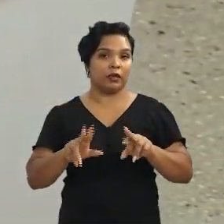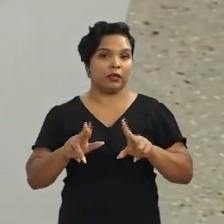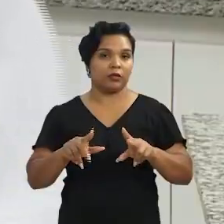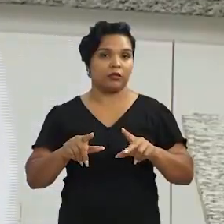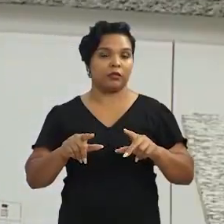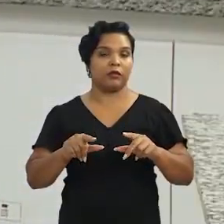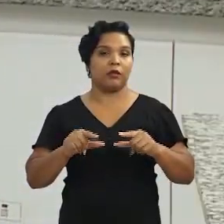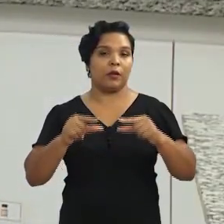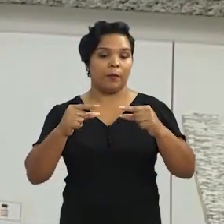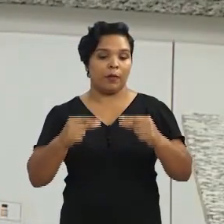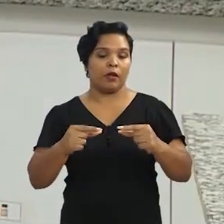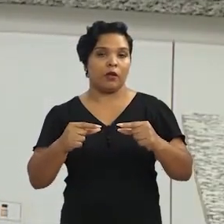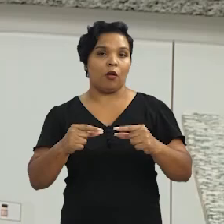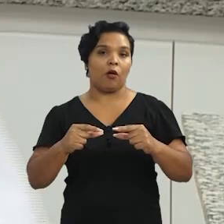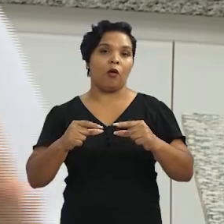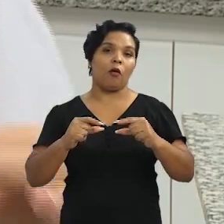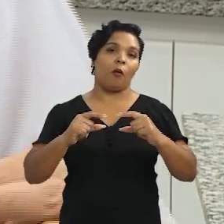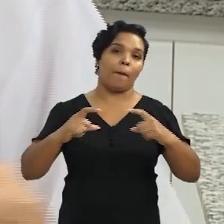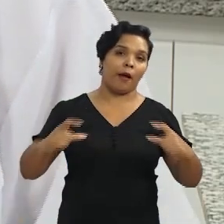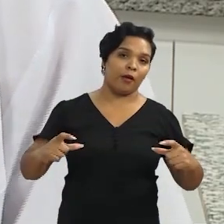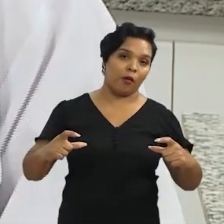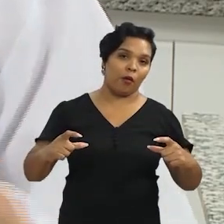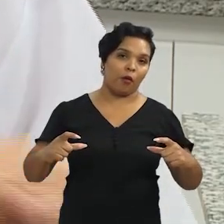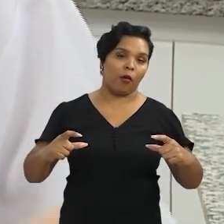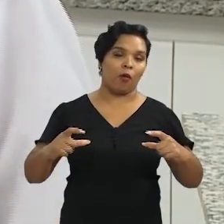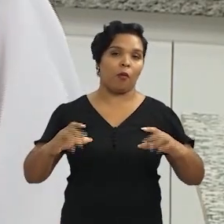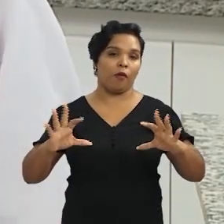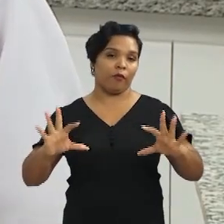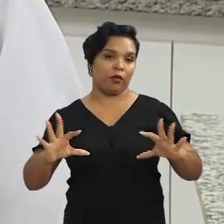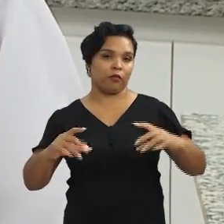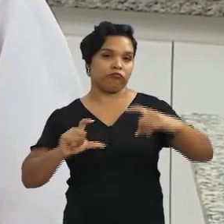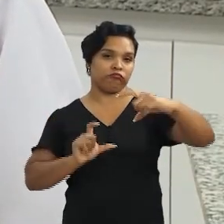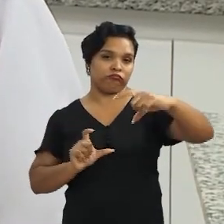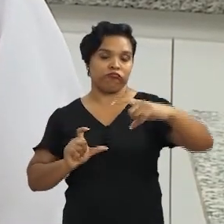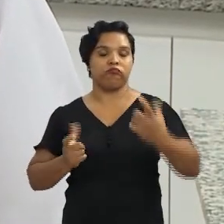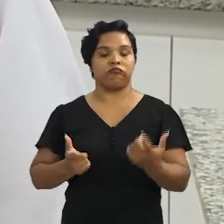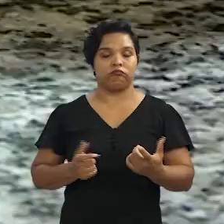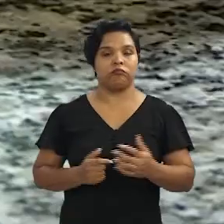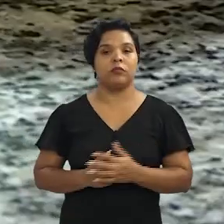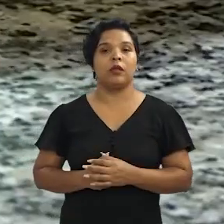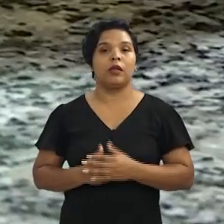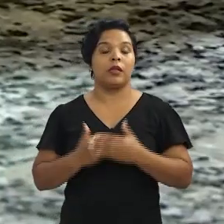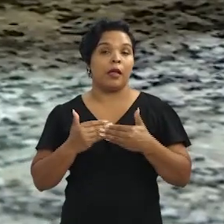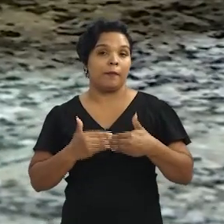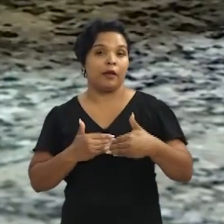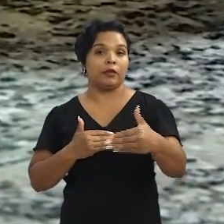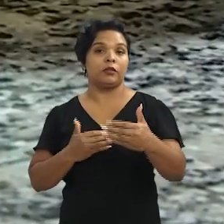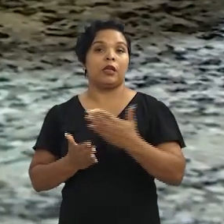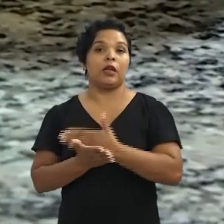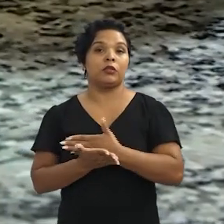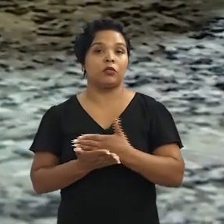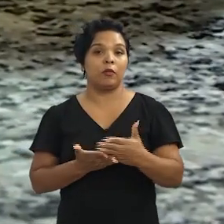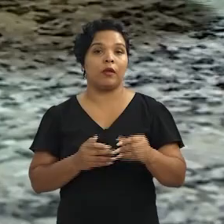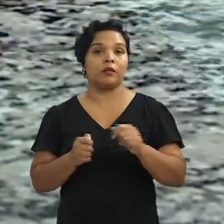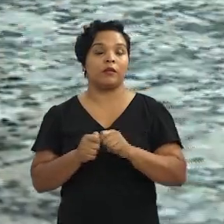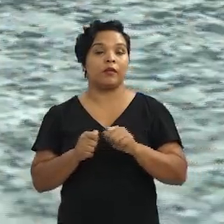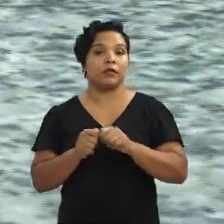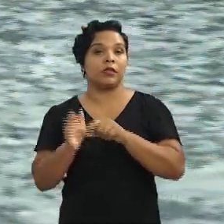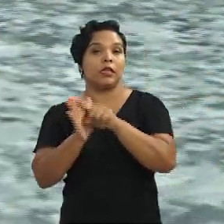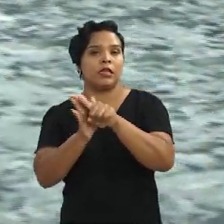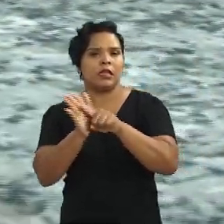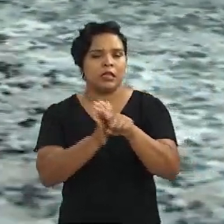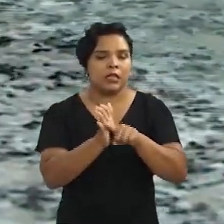tanto desse tamanho quanto de um tamanho maior, uma folha A4, por exemplo. E aí, a partir disso, a gente faz